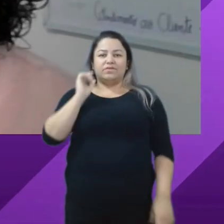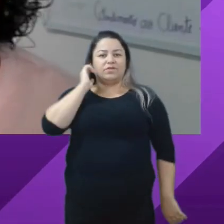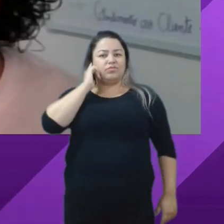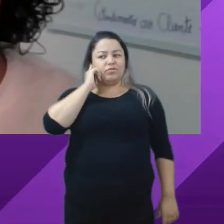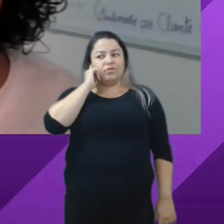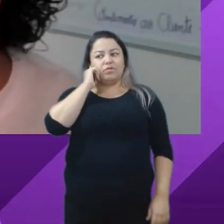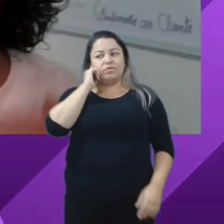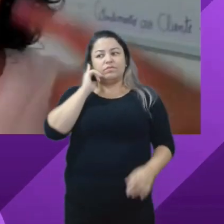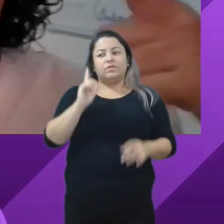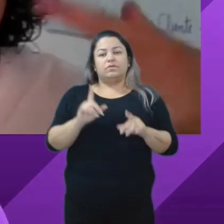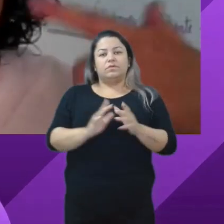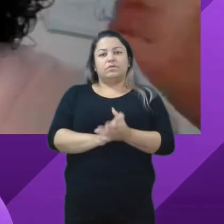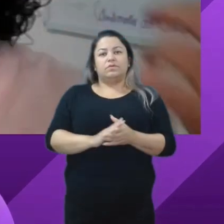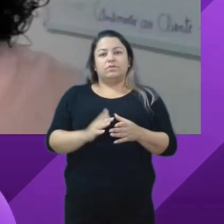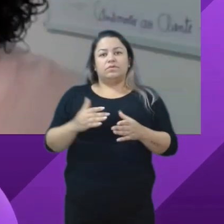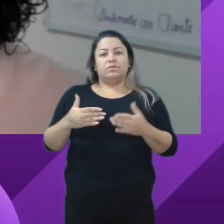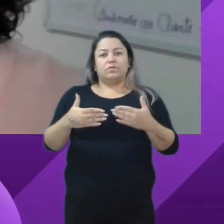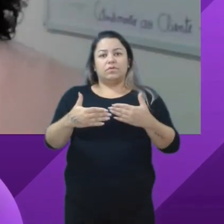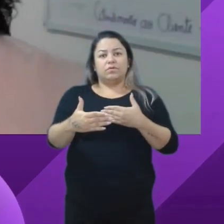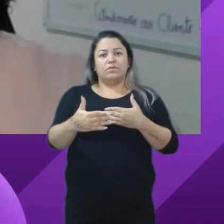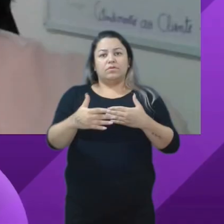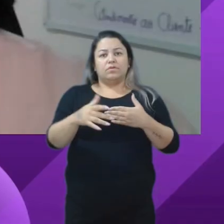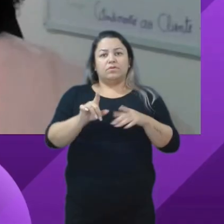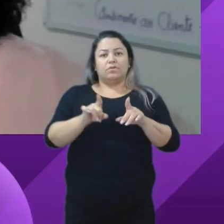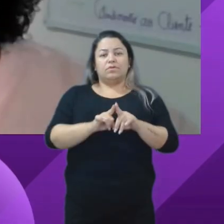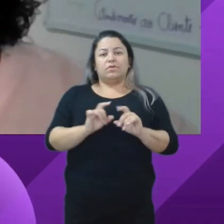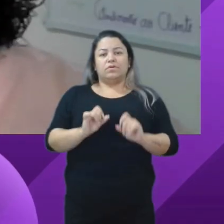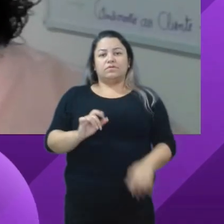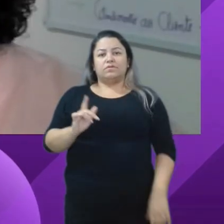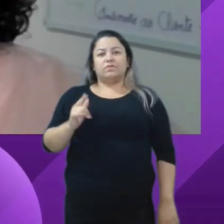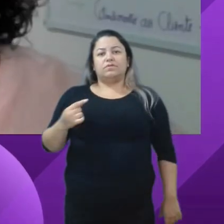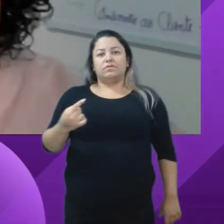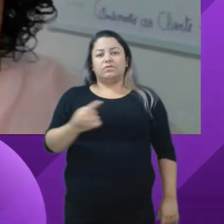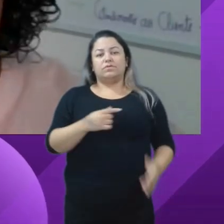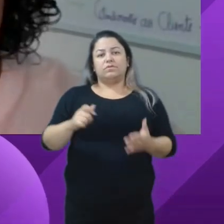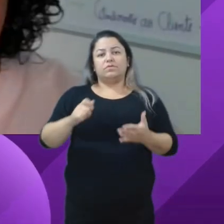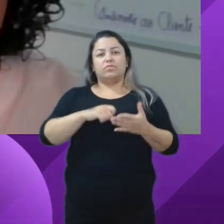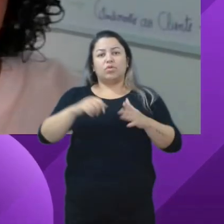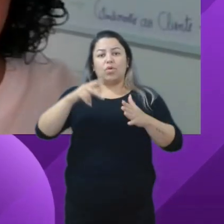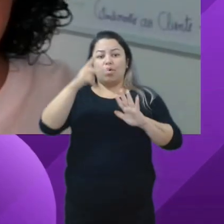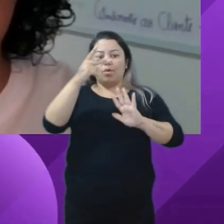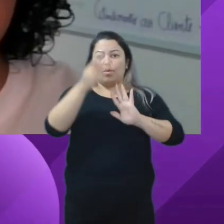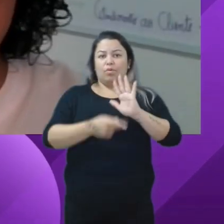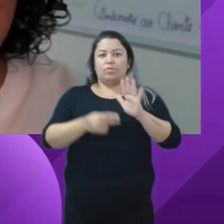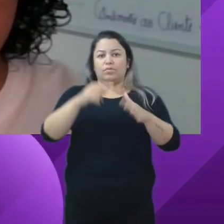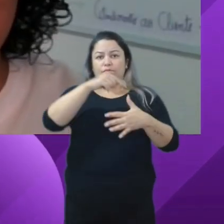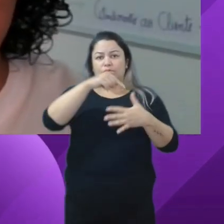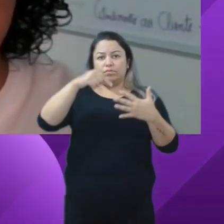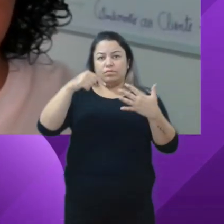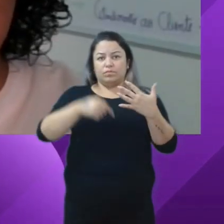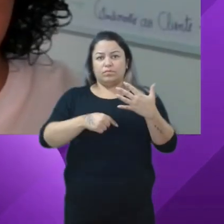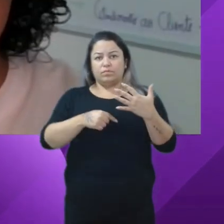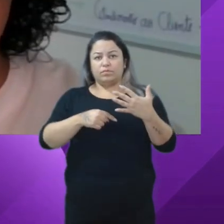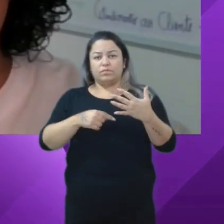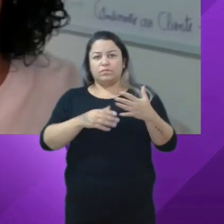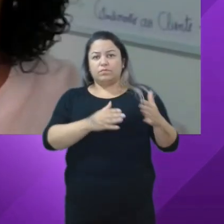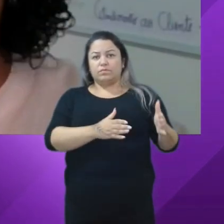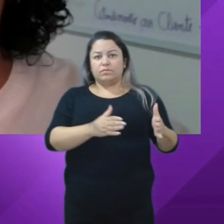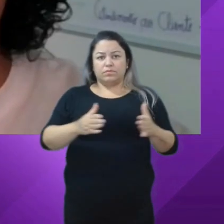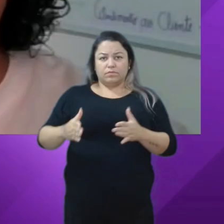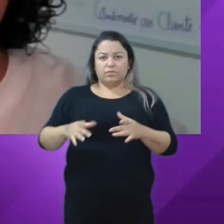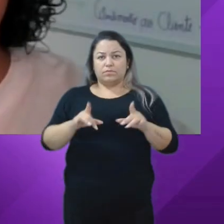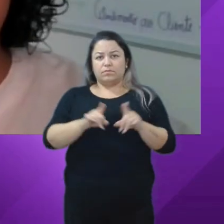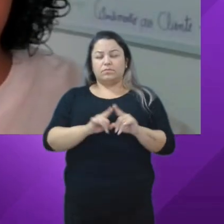em 2017, quando a gente escreveu ele. Pude participar desse processo da escrita do projeto,